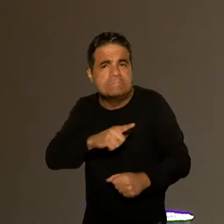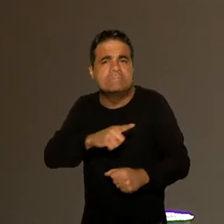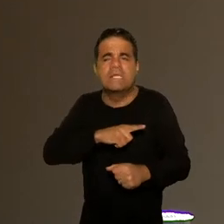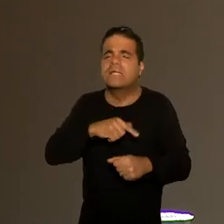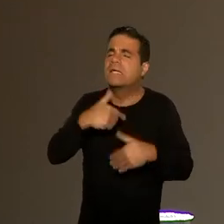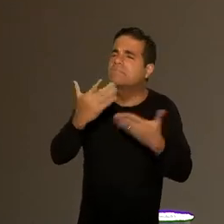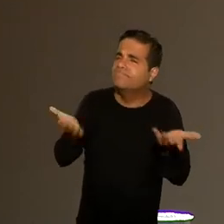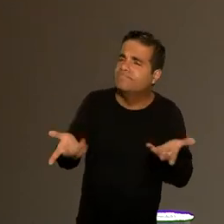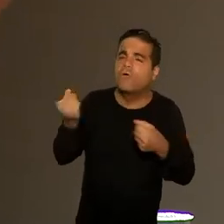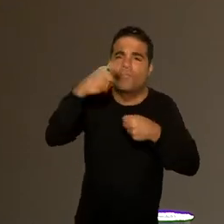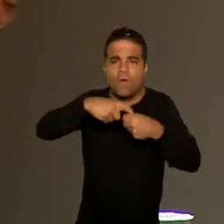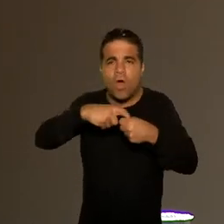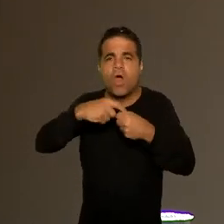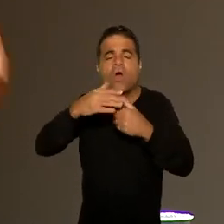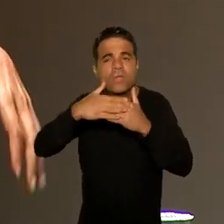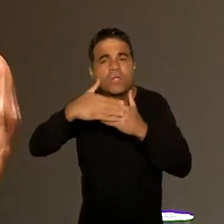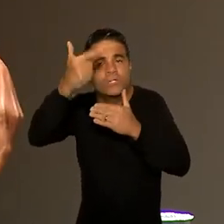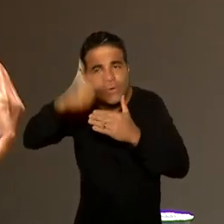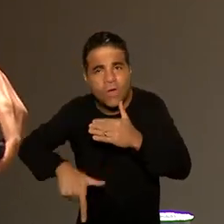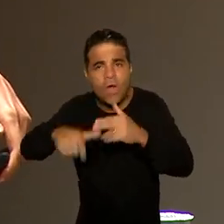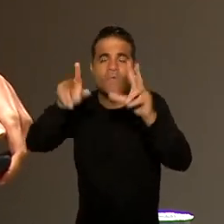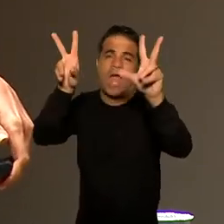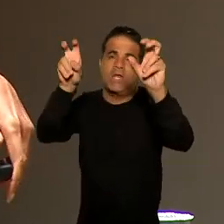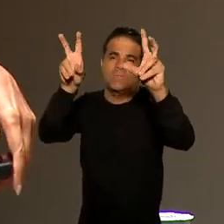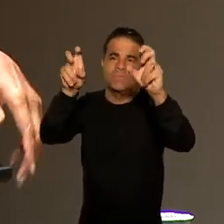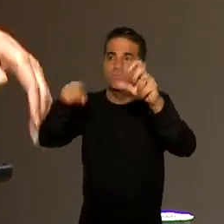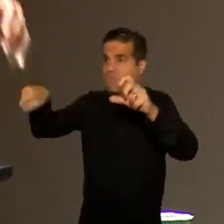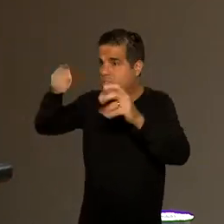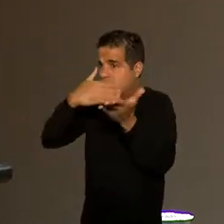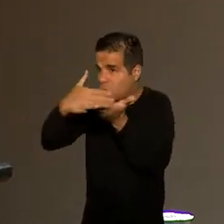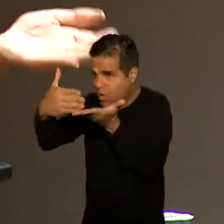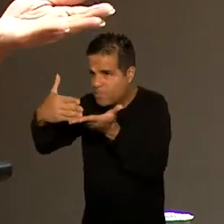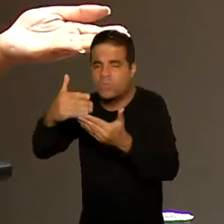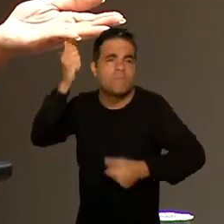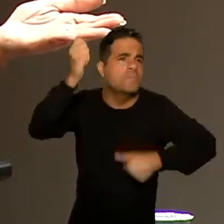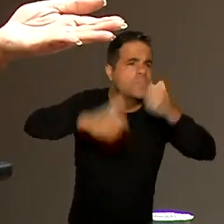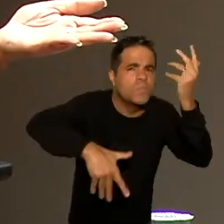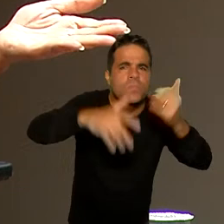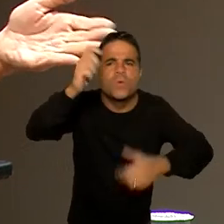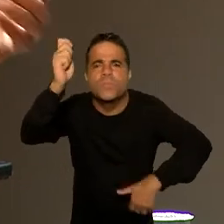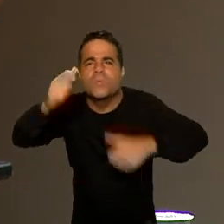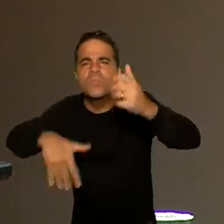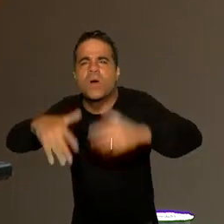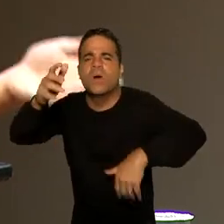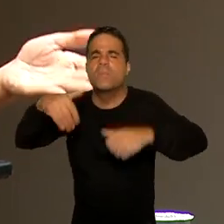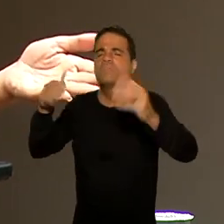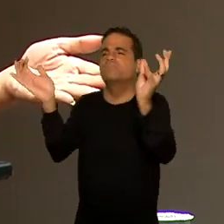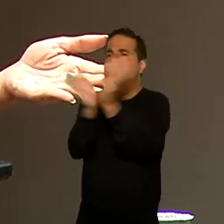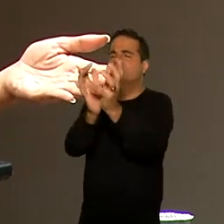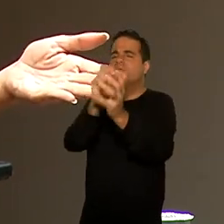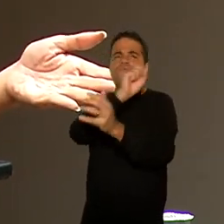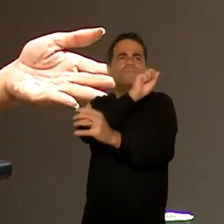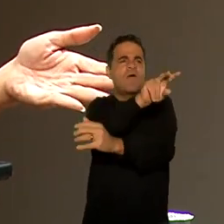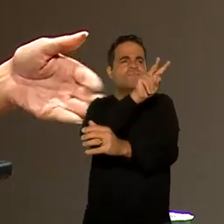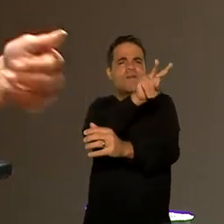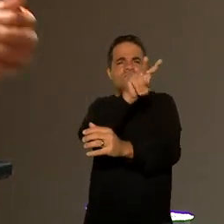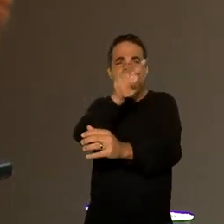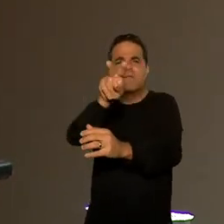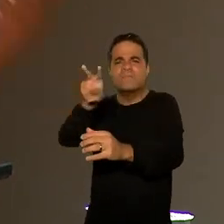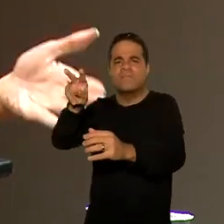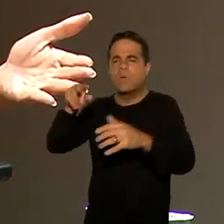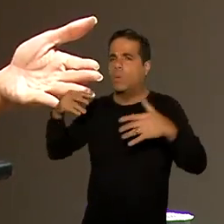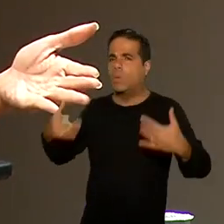a gente volta no assunto que vocês começaram é olhar para esse público e ouvir esse público